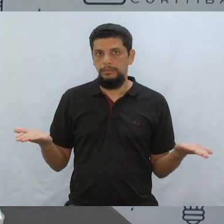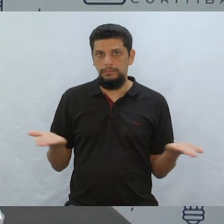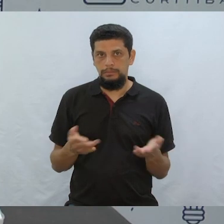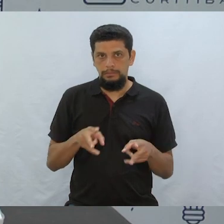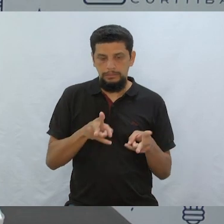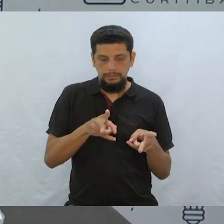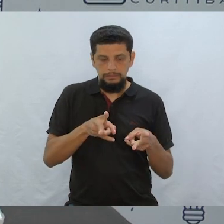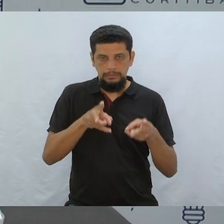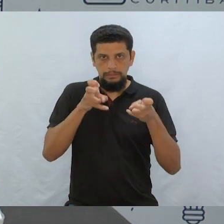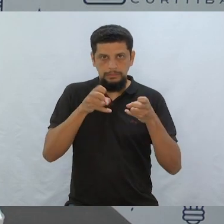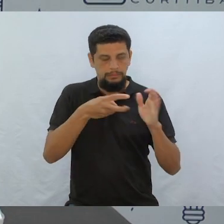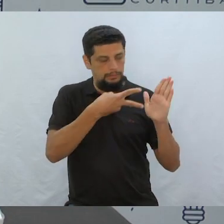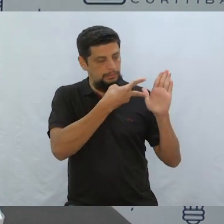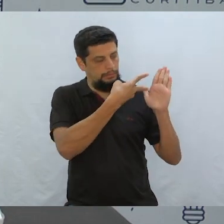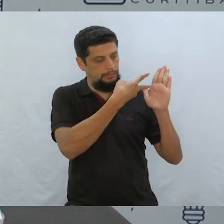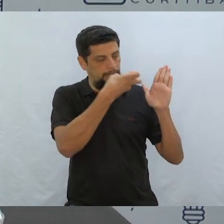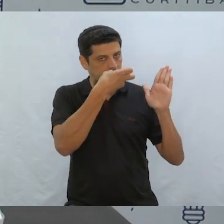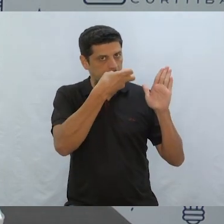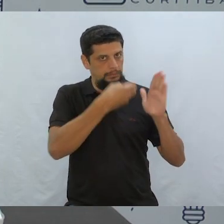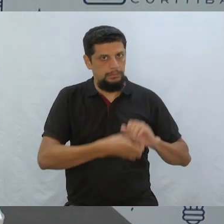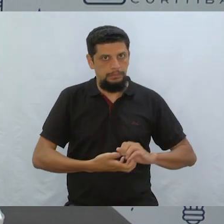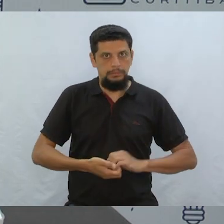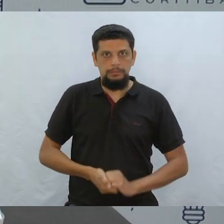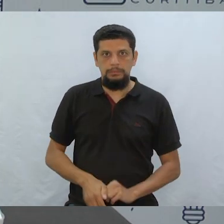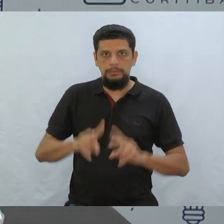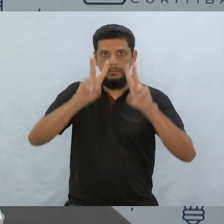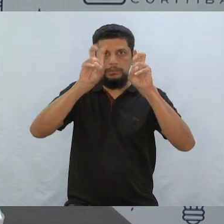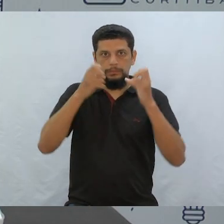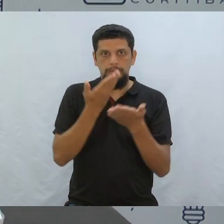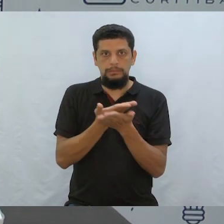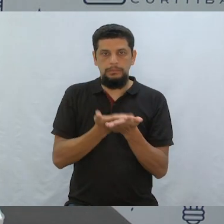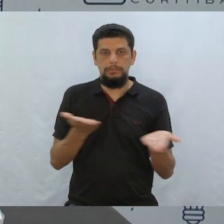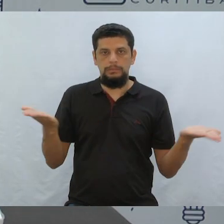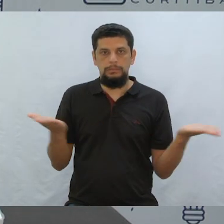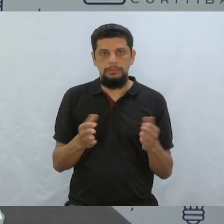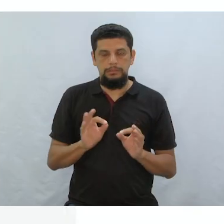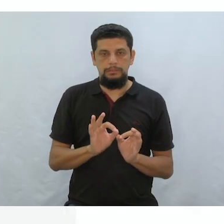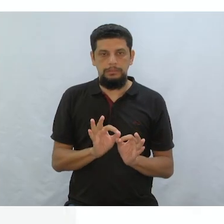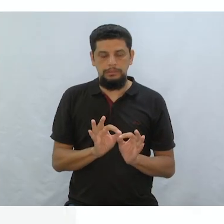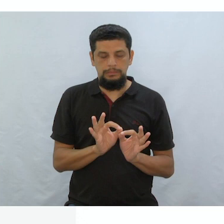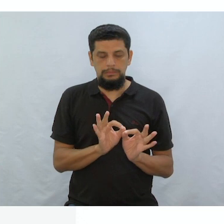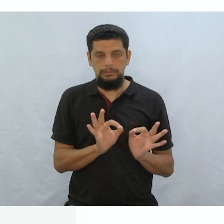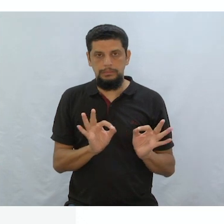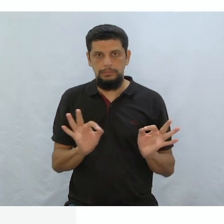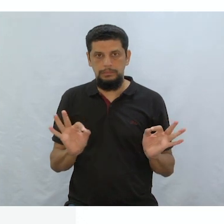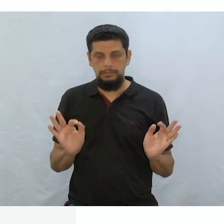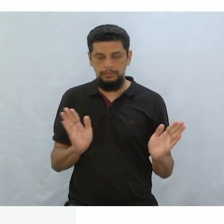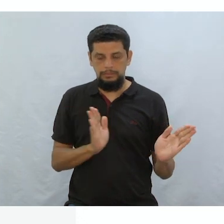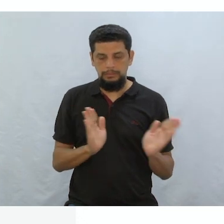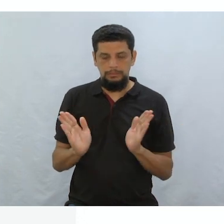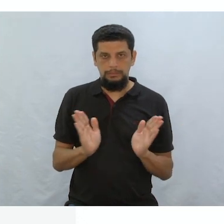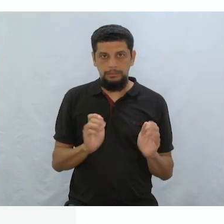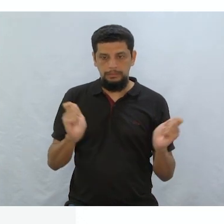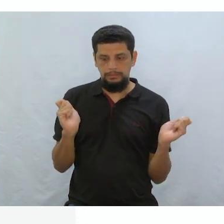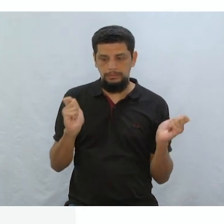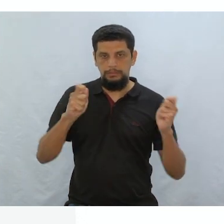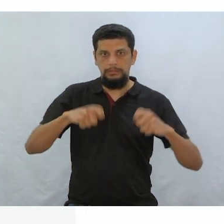Então, agora, observem lá na tela. O tema de hoje é medida de capacidade.